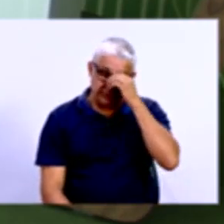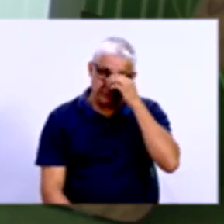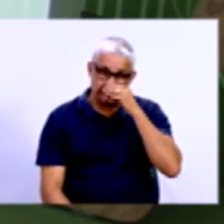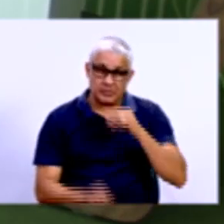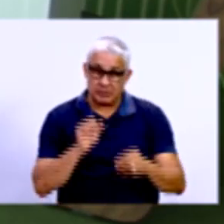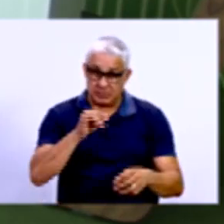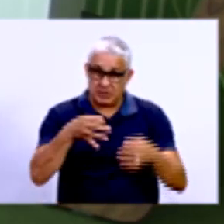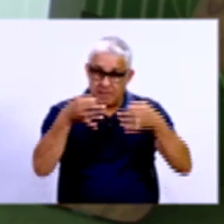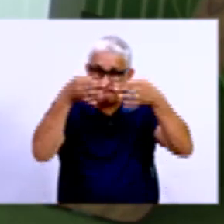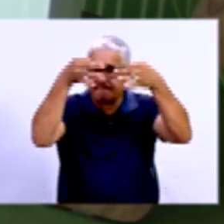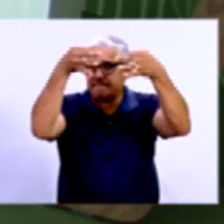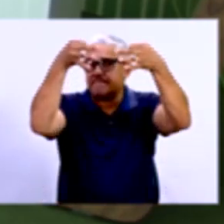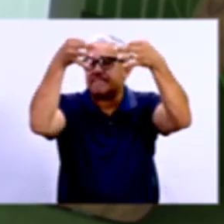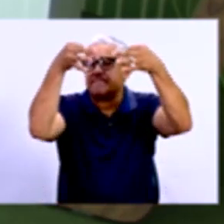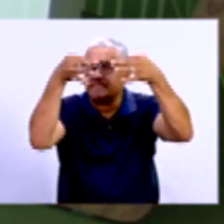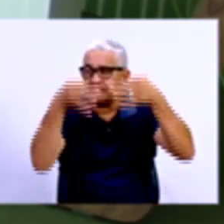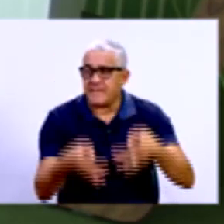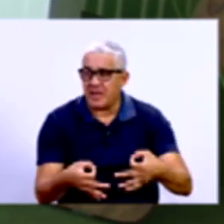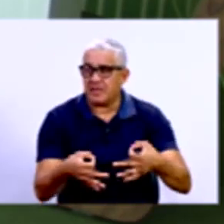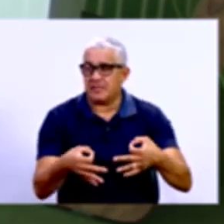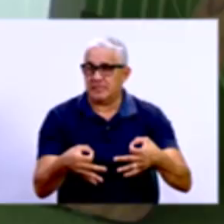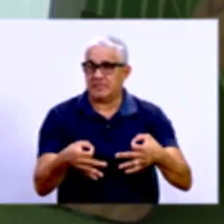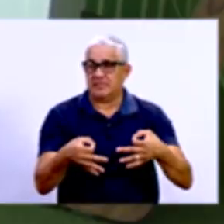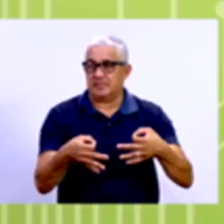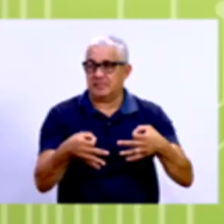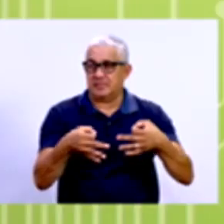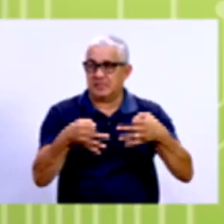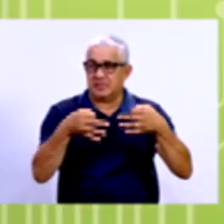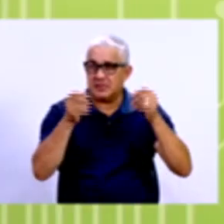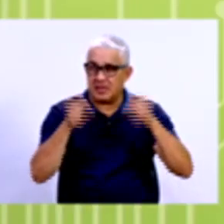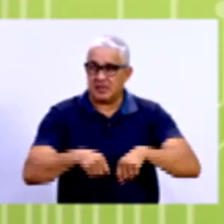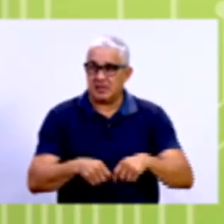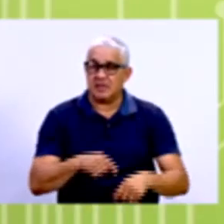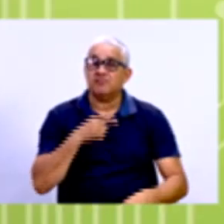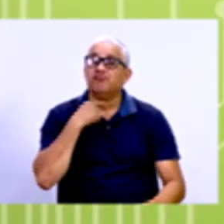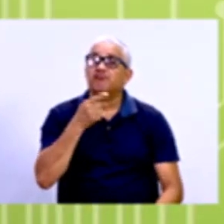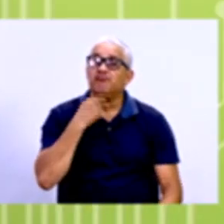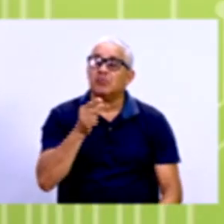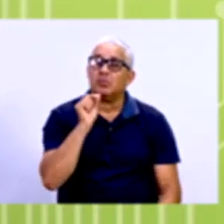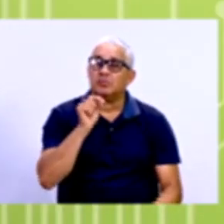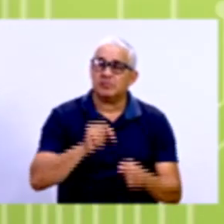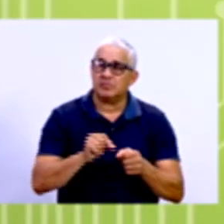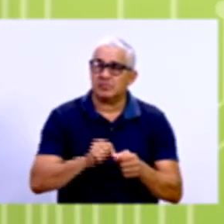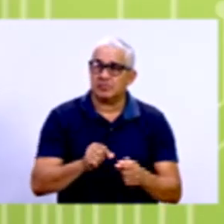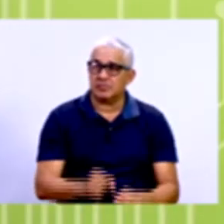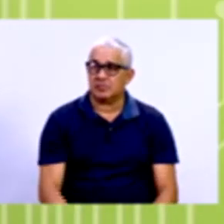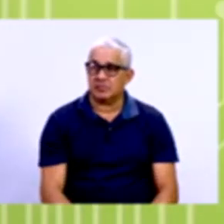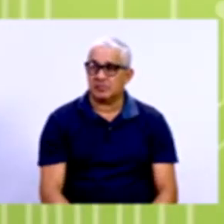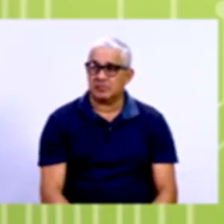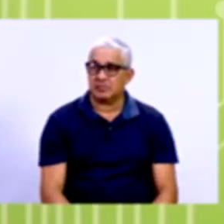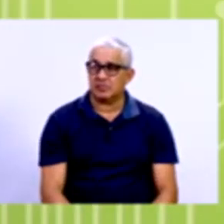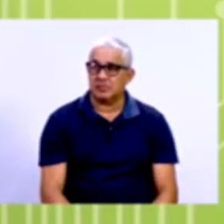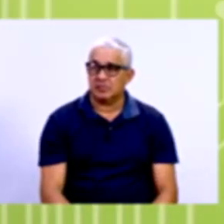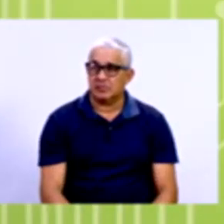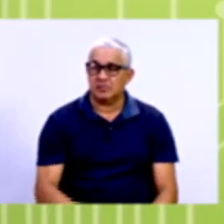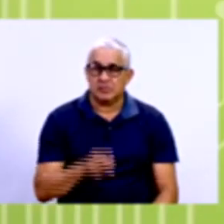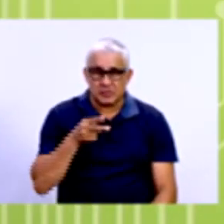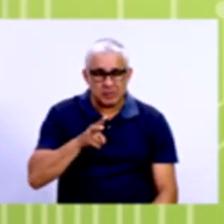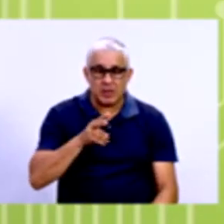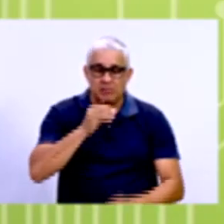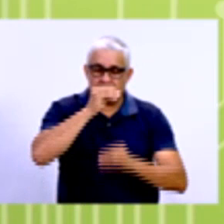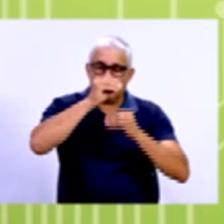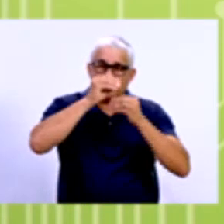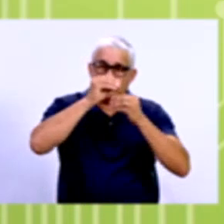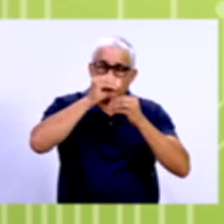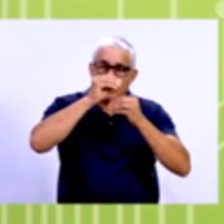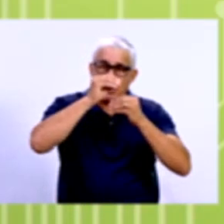é que, estando organizado, fique mais fácil o entendimento que você vai fazer. Exatamente. Para a gente não gerar essa dúvida, para não ter dúvida nenhuma, sempre coloque em ordem os